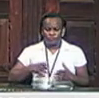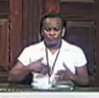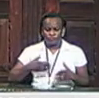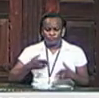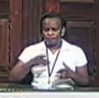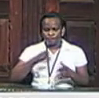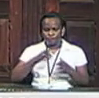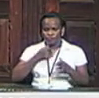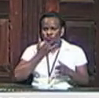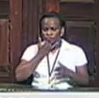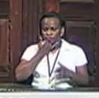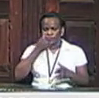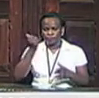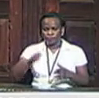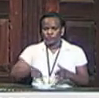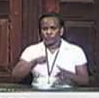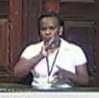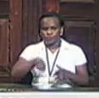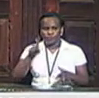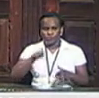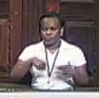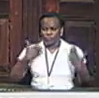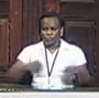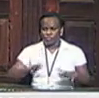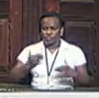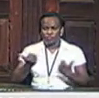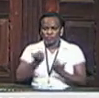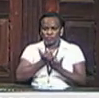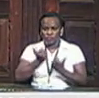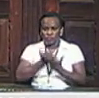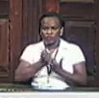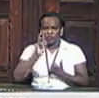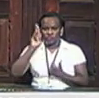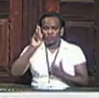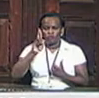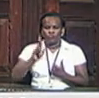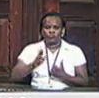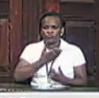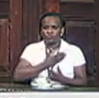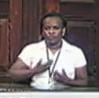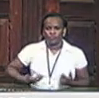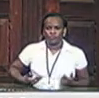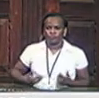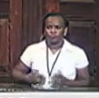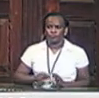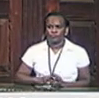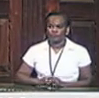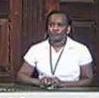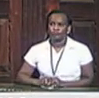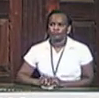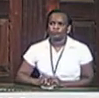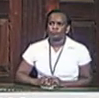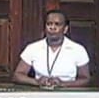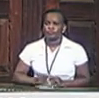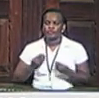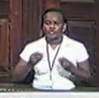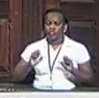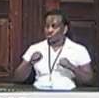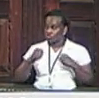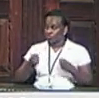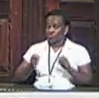renunciando à função de vice-líder do governo, para me dedicar,